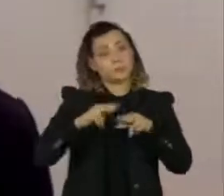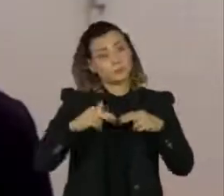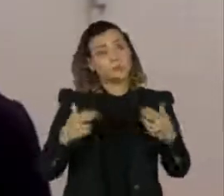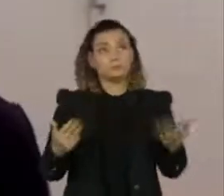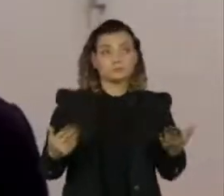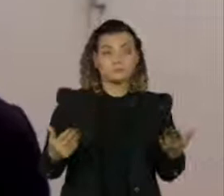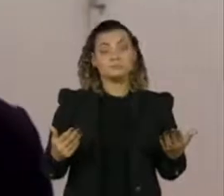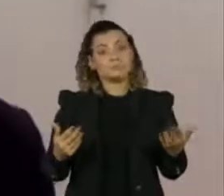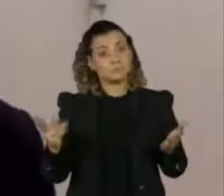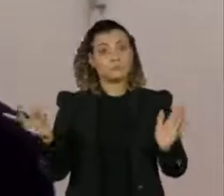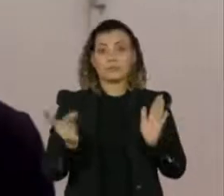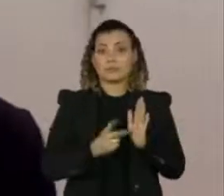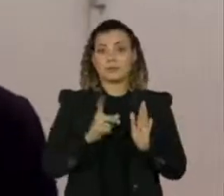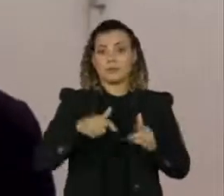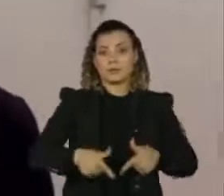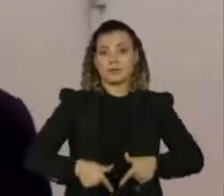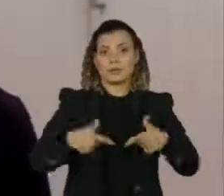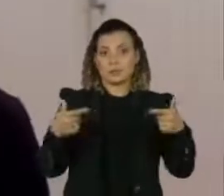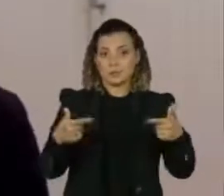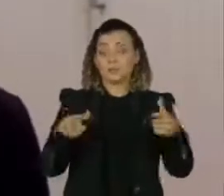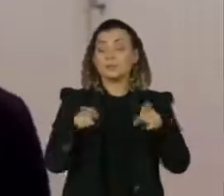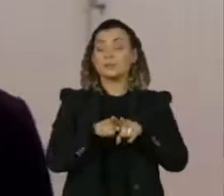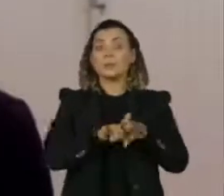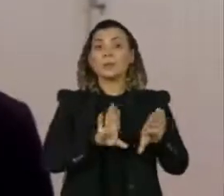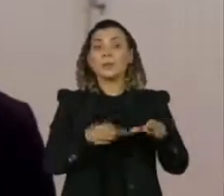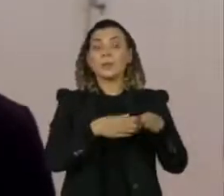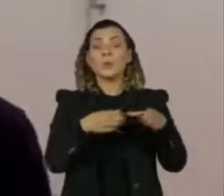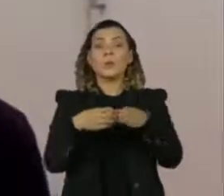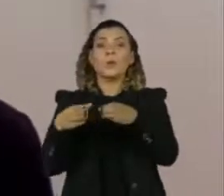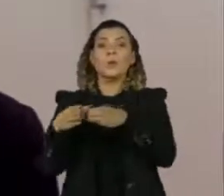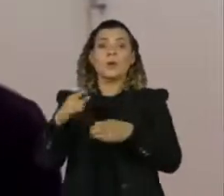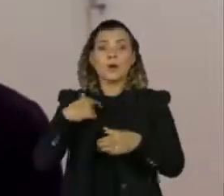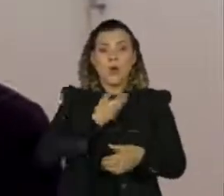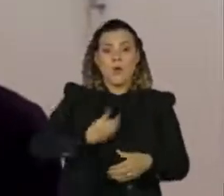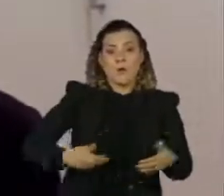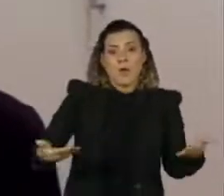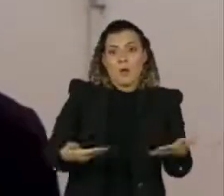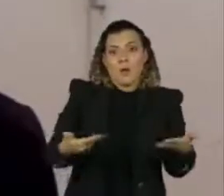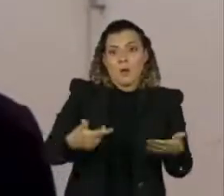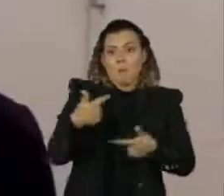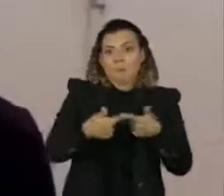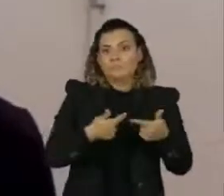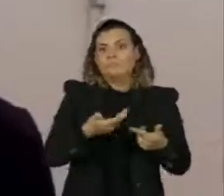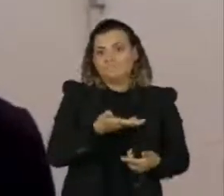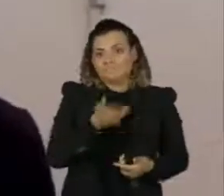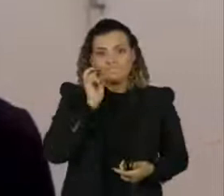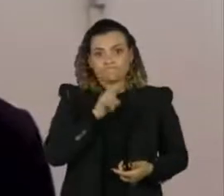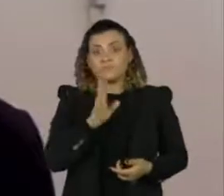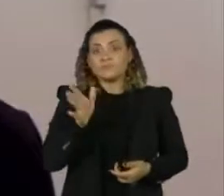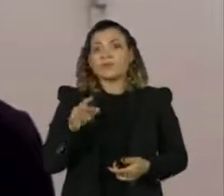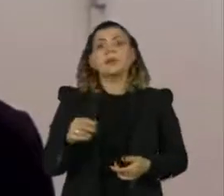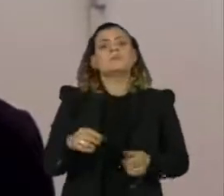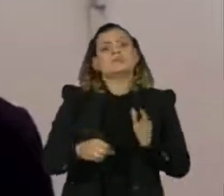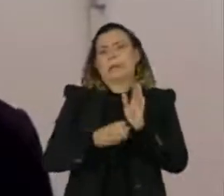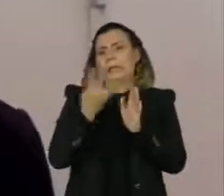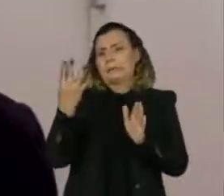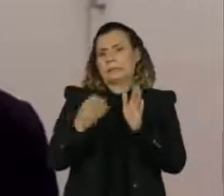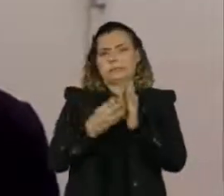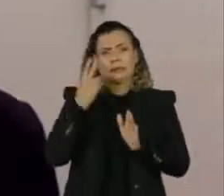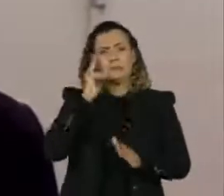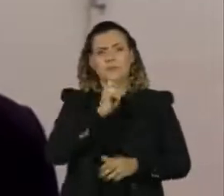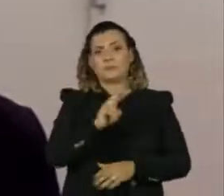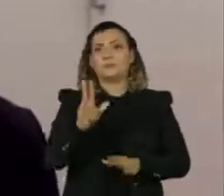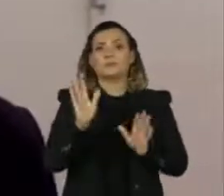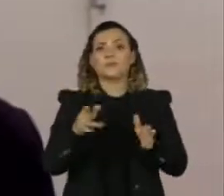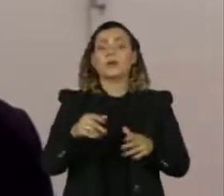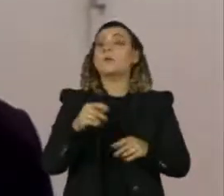não dos grupos armamentistas, por parte de quem está no governo hoje. A gente já viu mais de uma vez o presidente dizendo que o